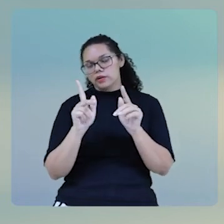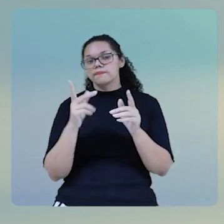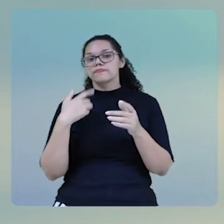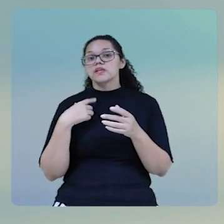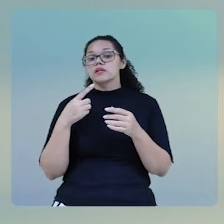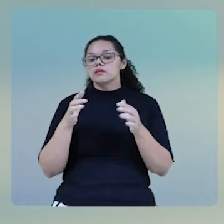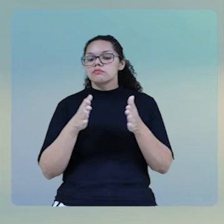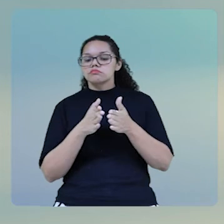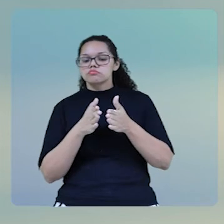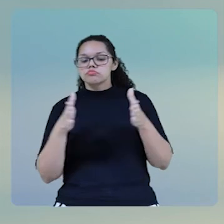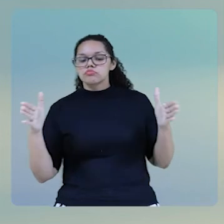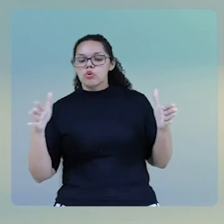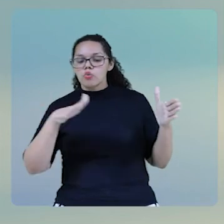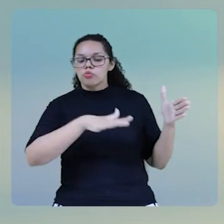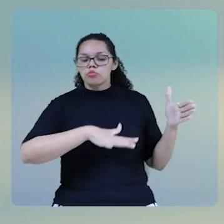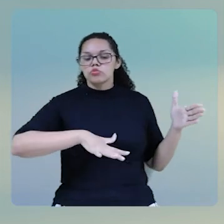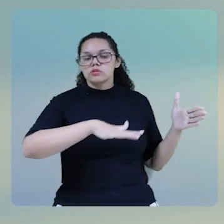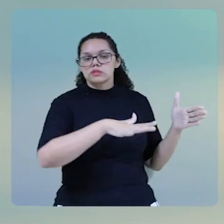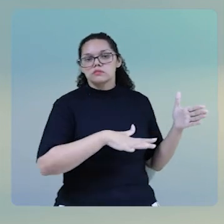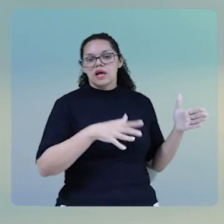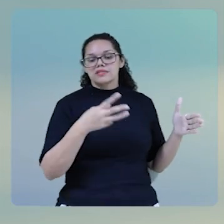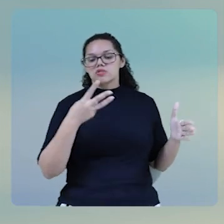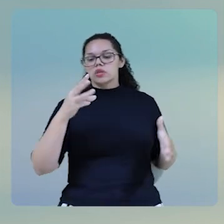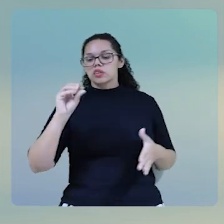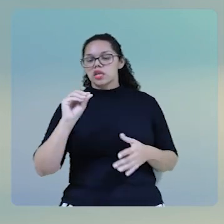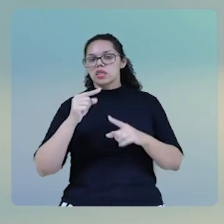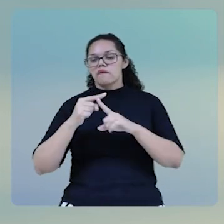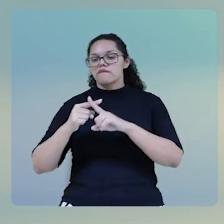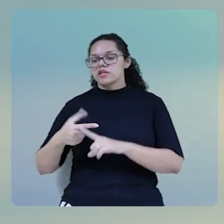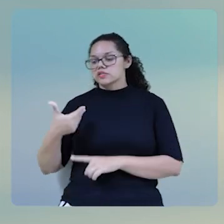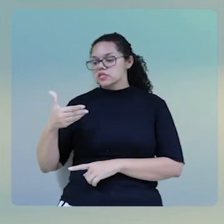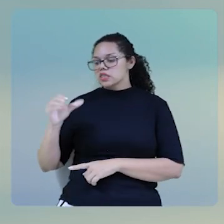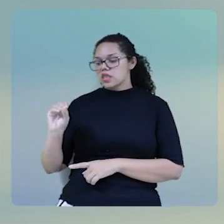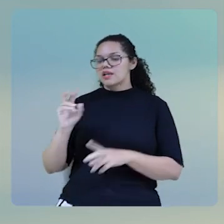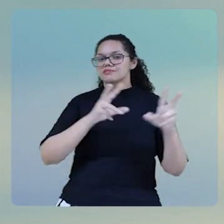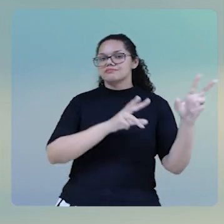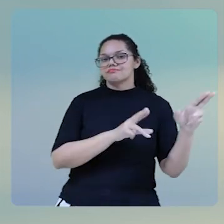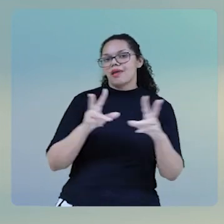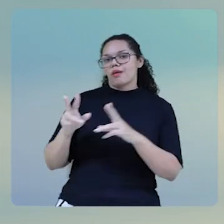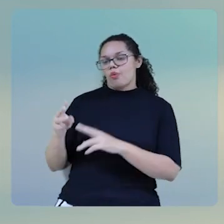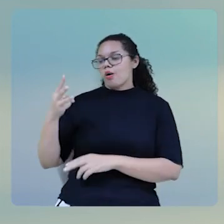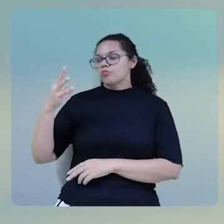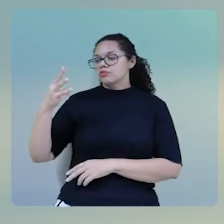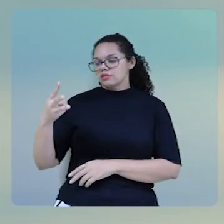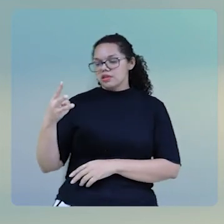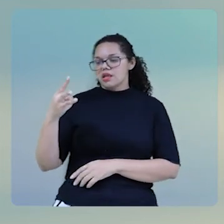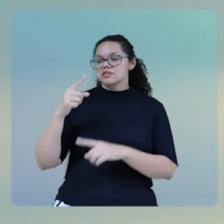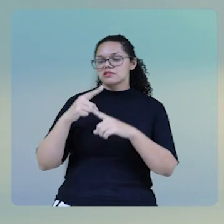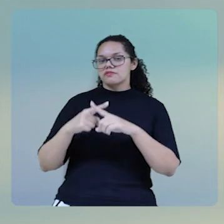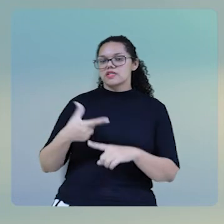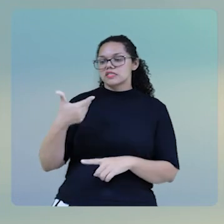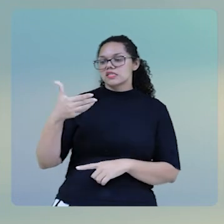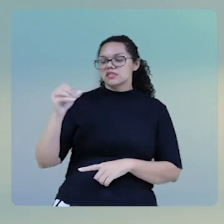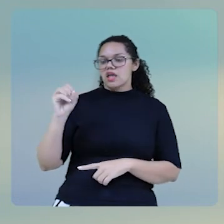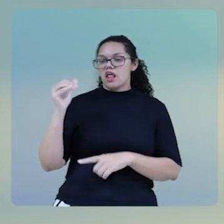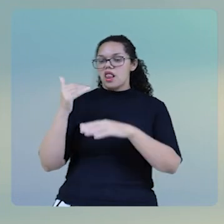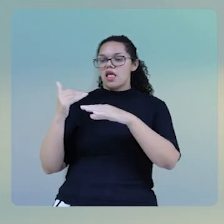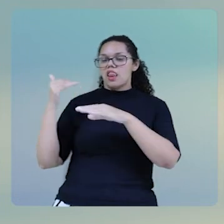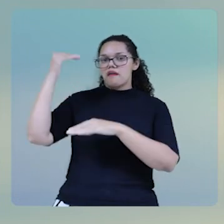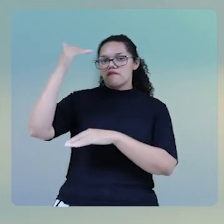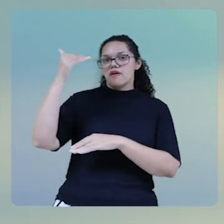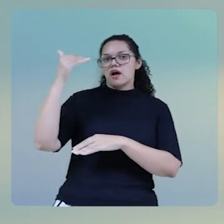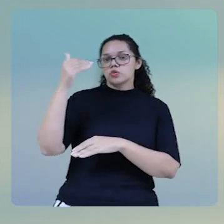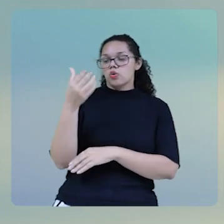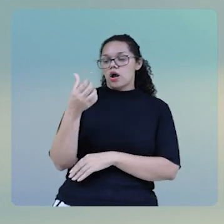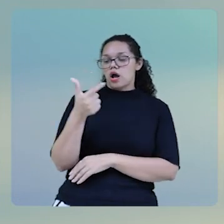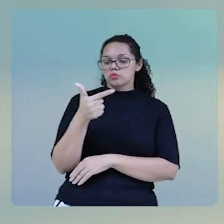5 vezes 6 dá 30. 30 vezes 10 a menos 3 é a mesma coisa que 3 vezes 10 elevado a menos